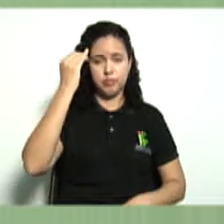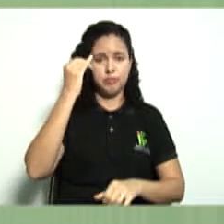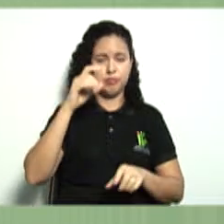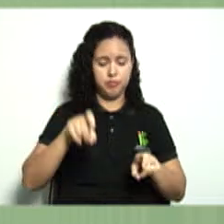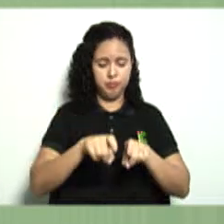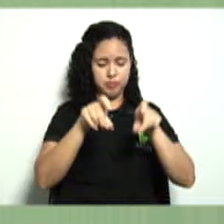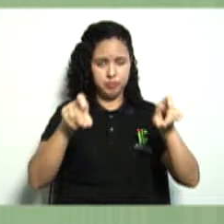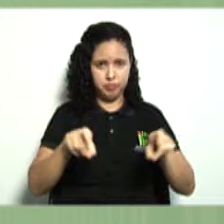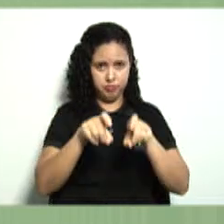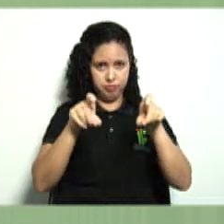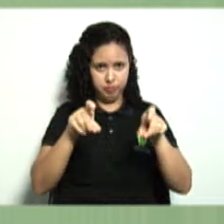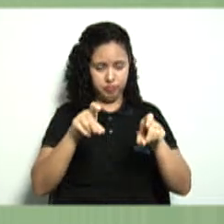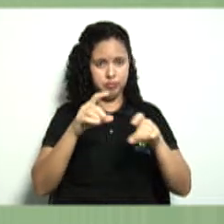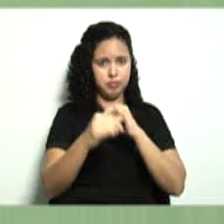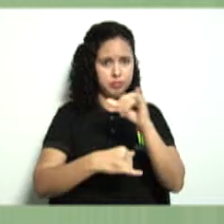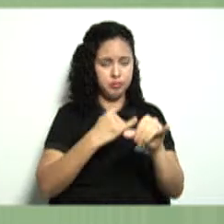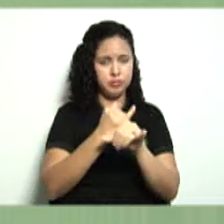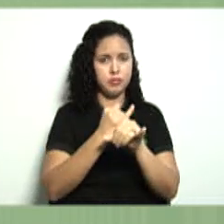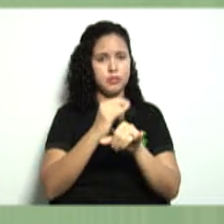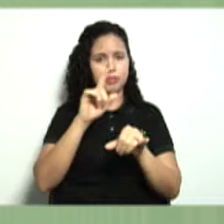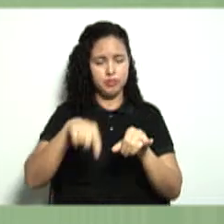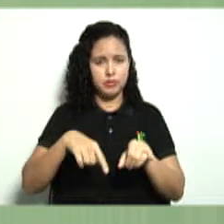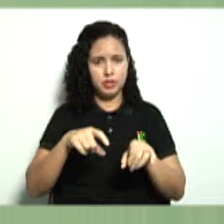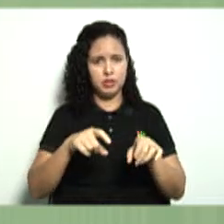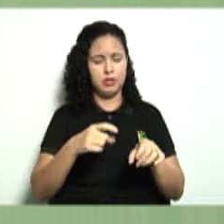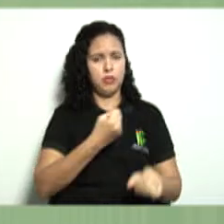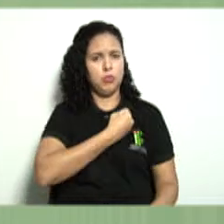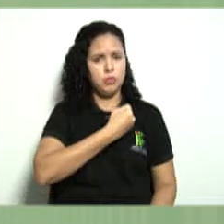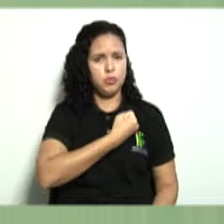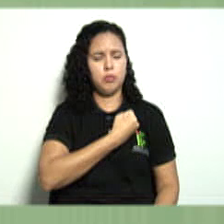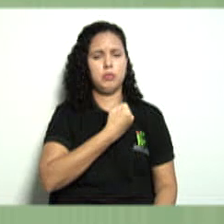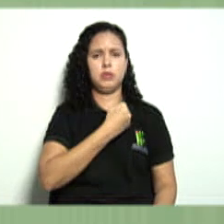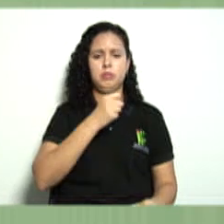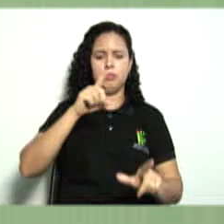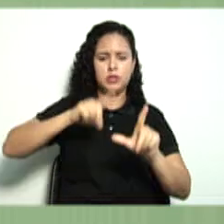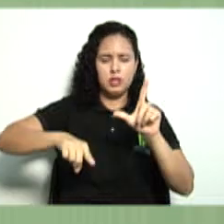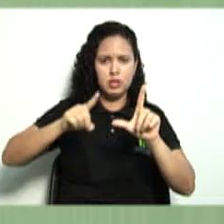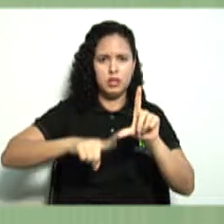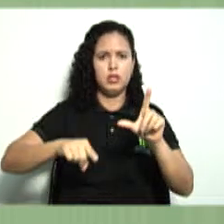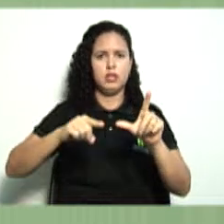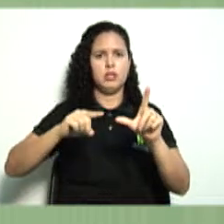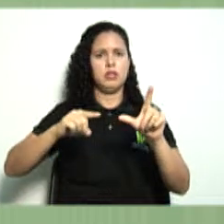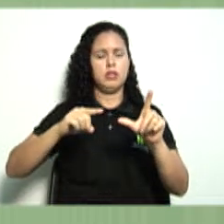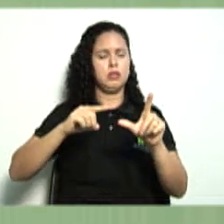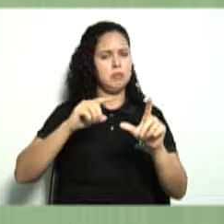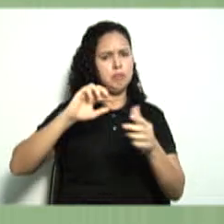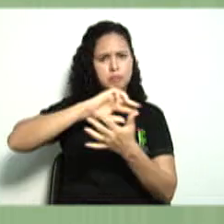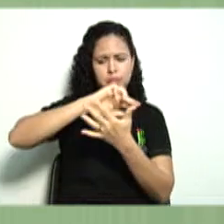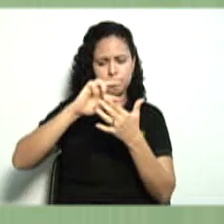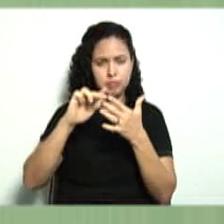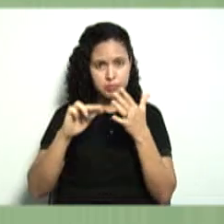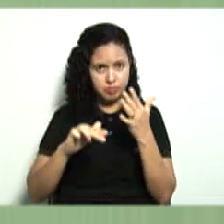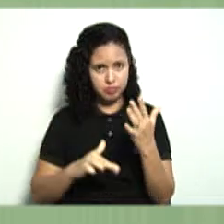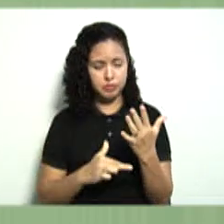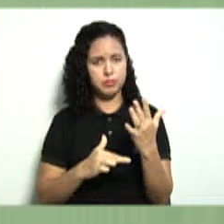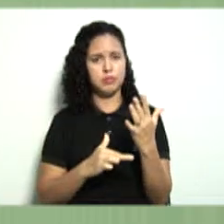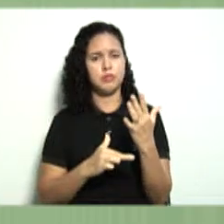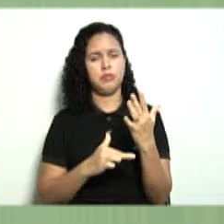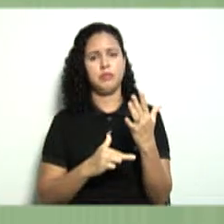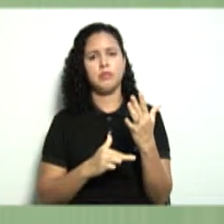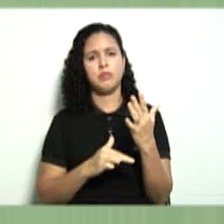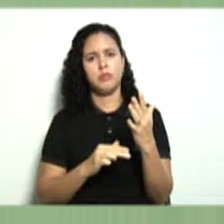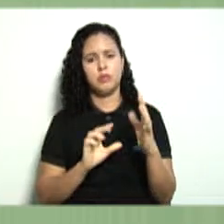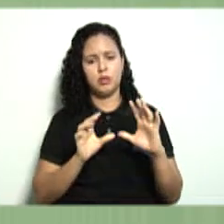números, caracteres e imagens não processadas, não é isso? Então, dados em informática é